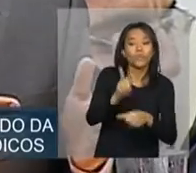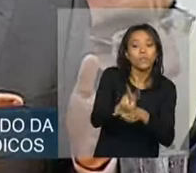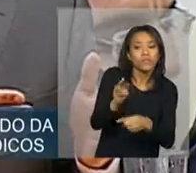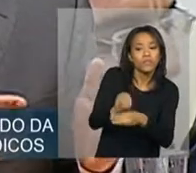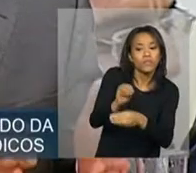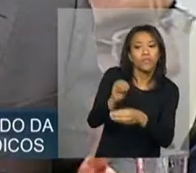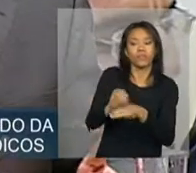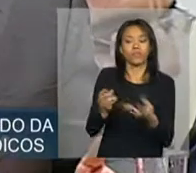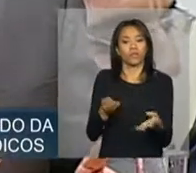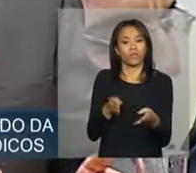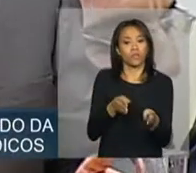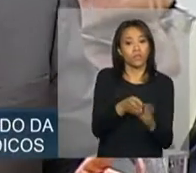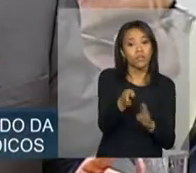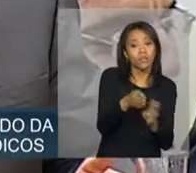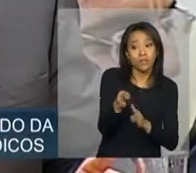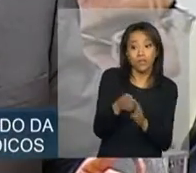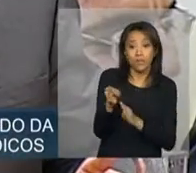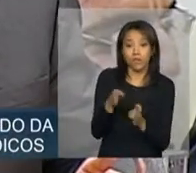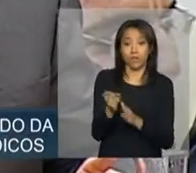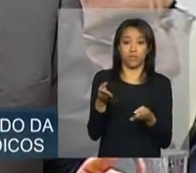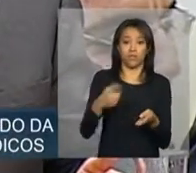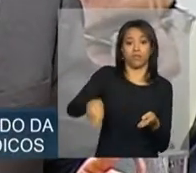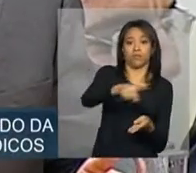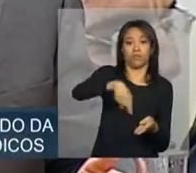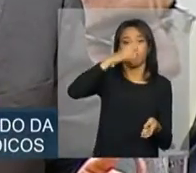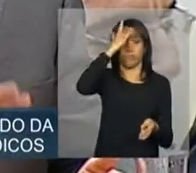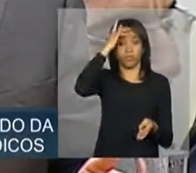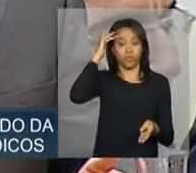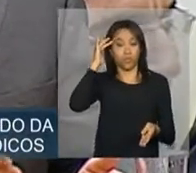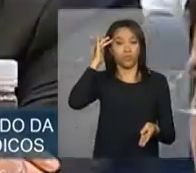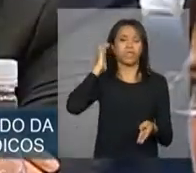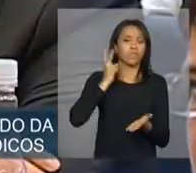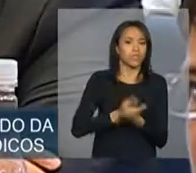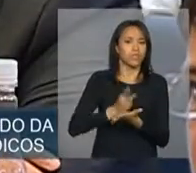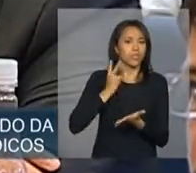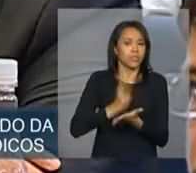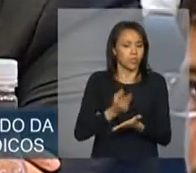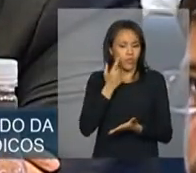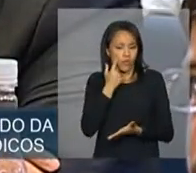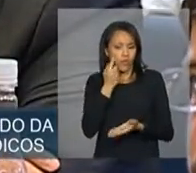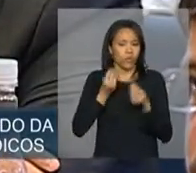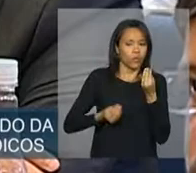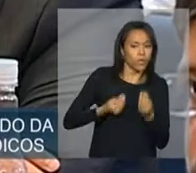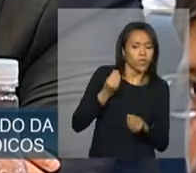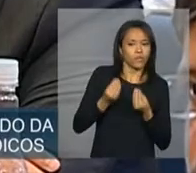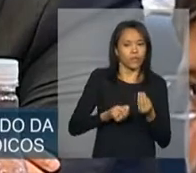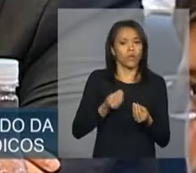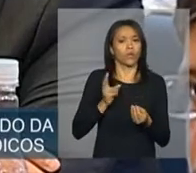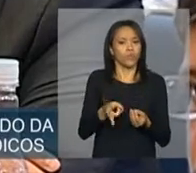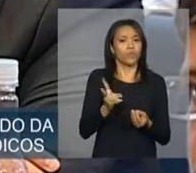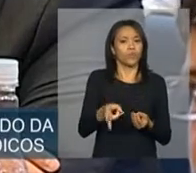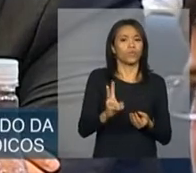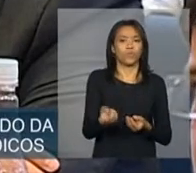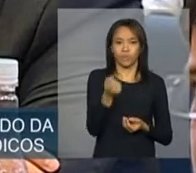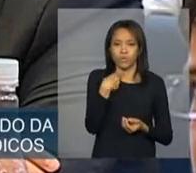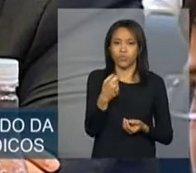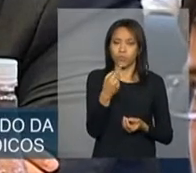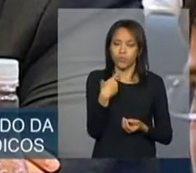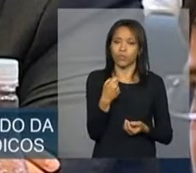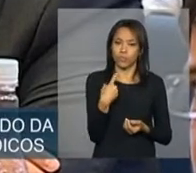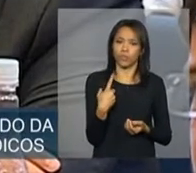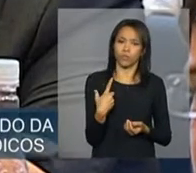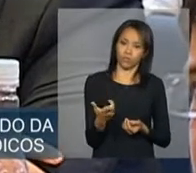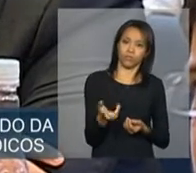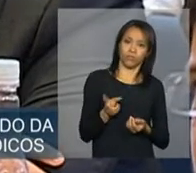pessoas acompanhando de forma contínua esse paciente mantendo a medicação a